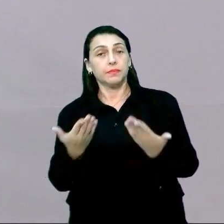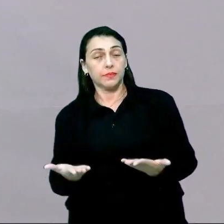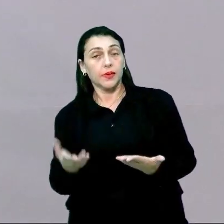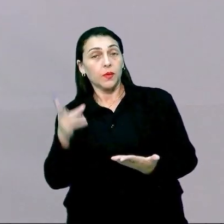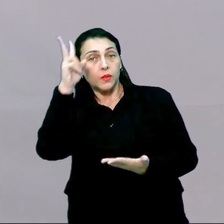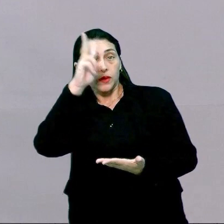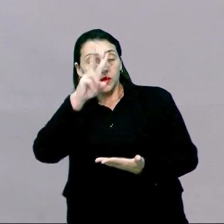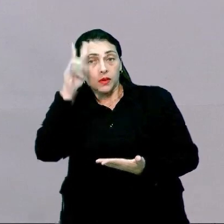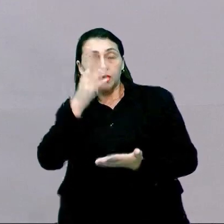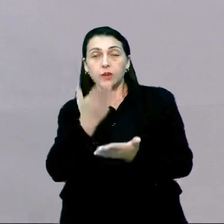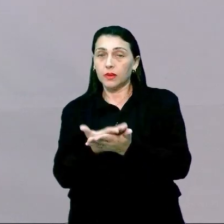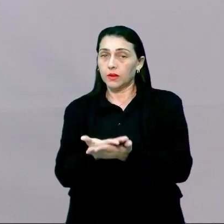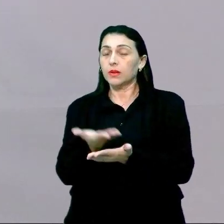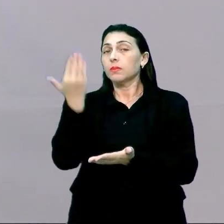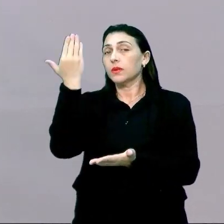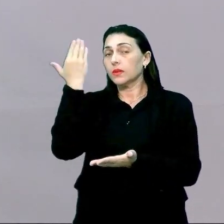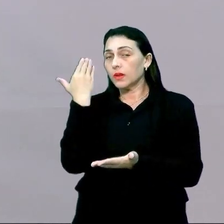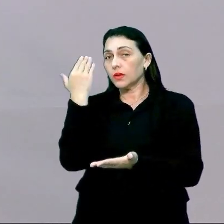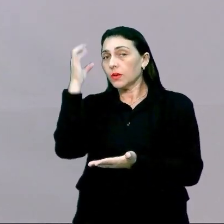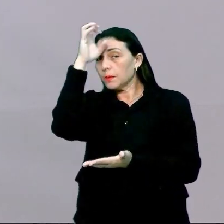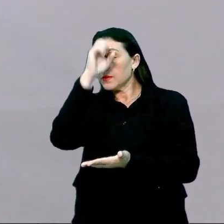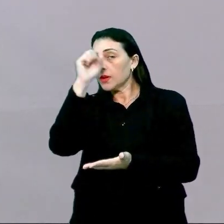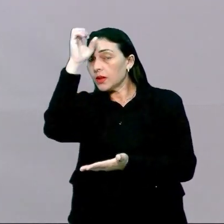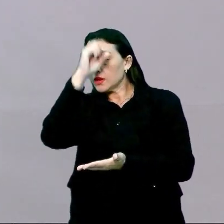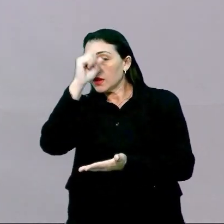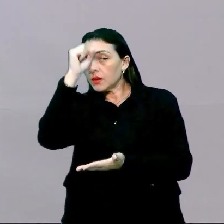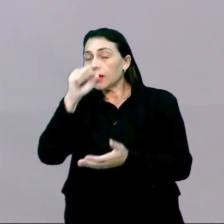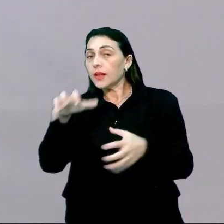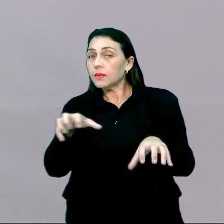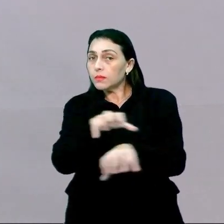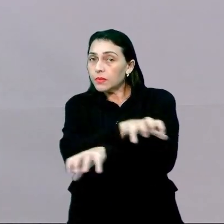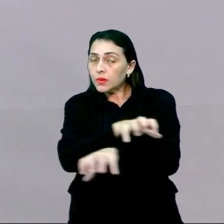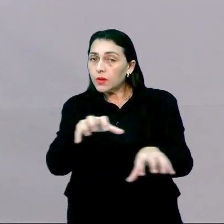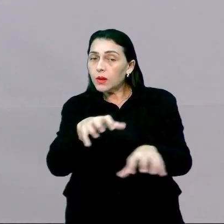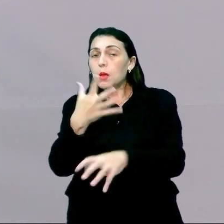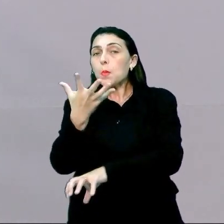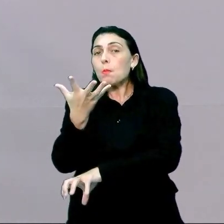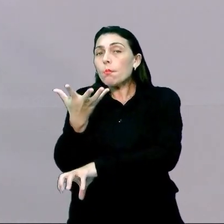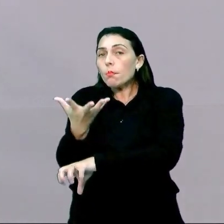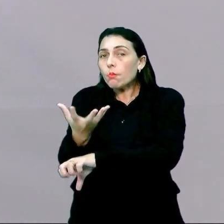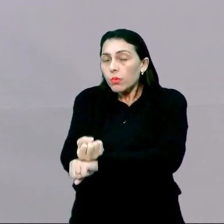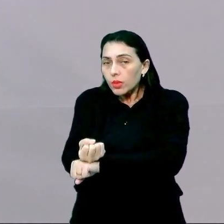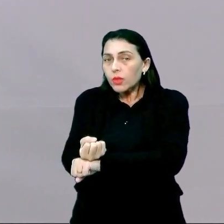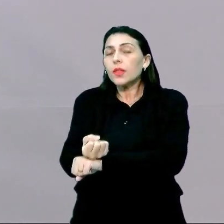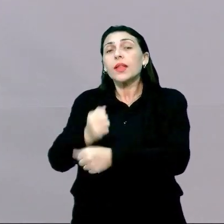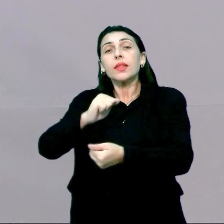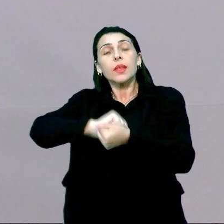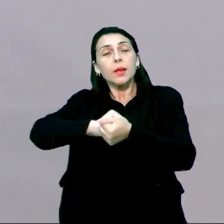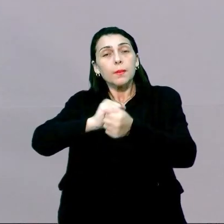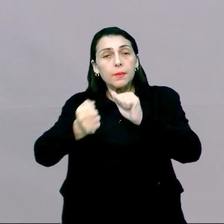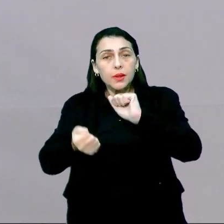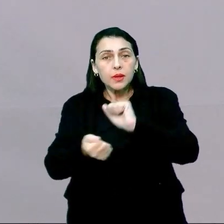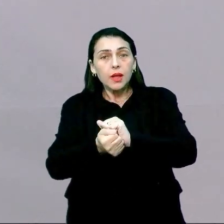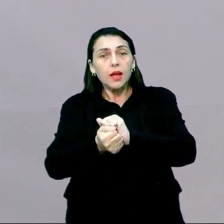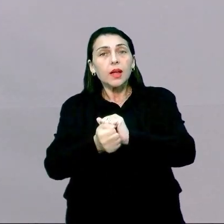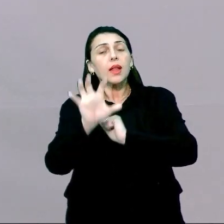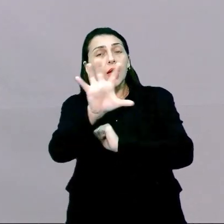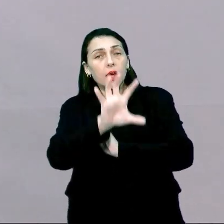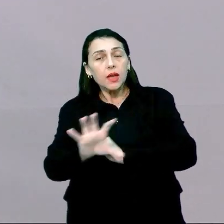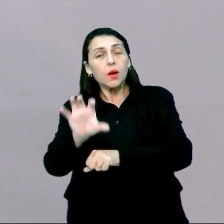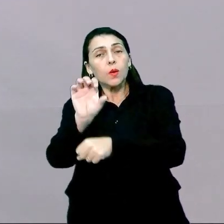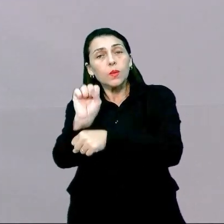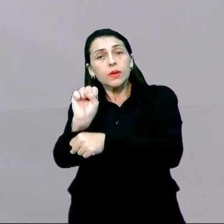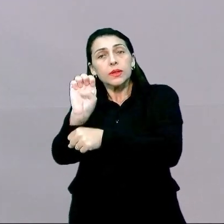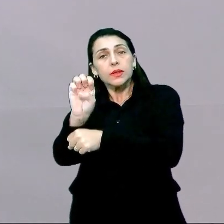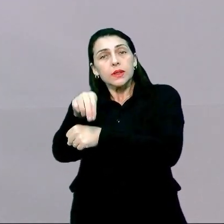Só relembrando que na aula passada a gente aprendeu que esse bioma da Caatinga ele é adaptado à região de clima